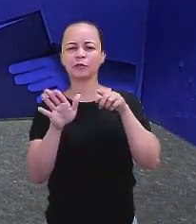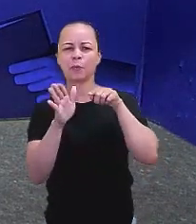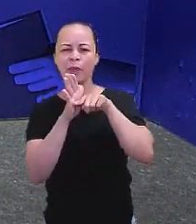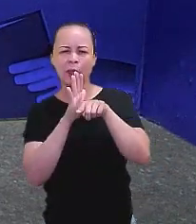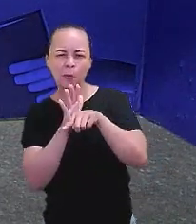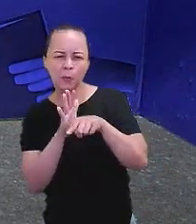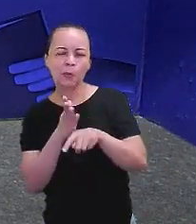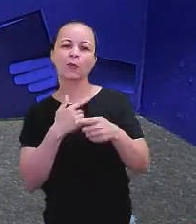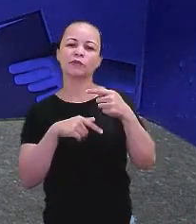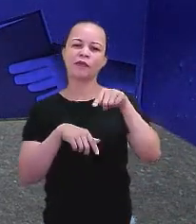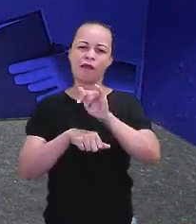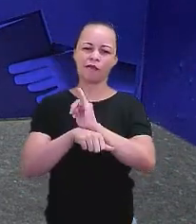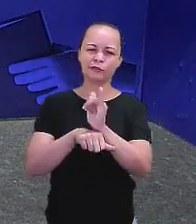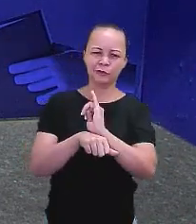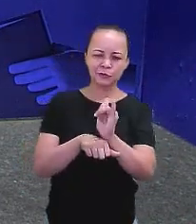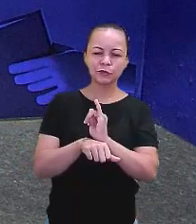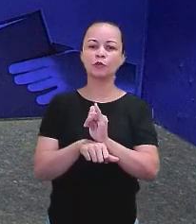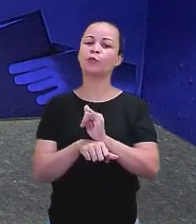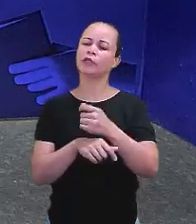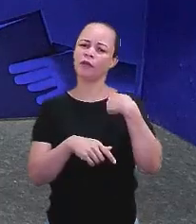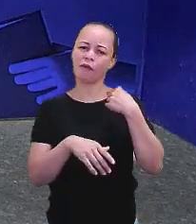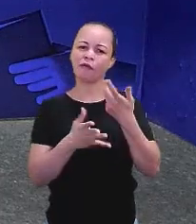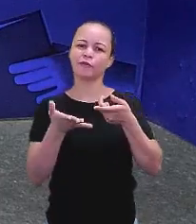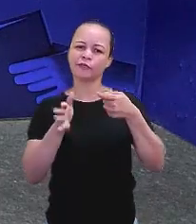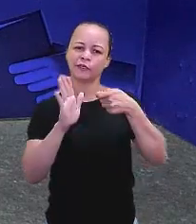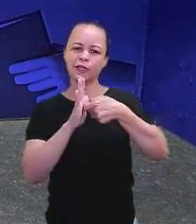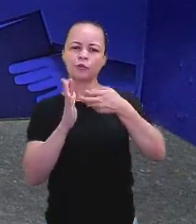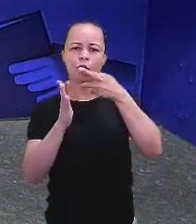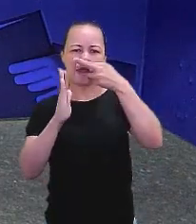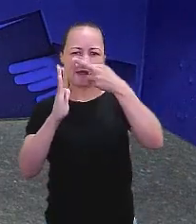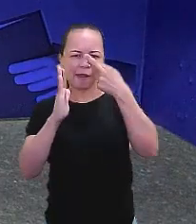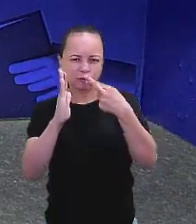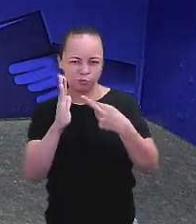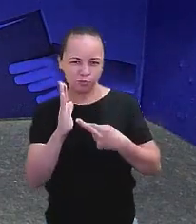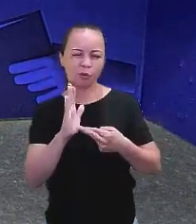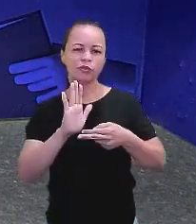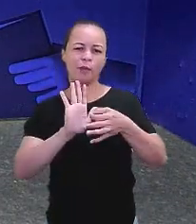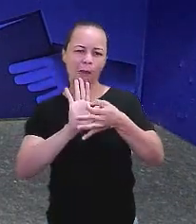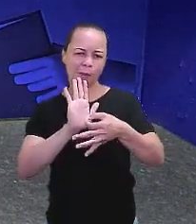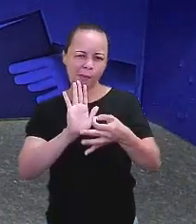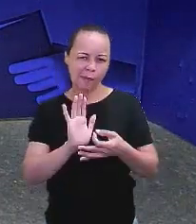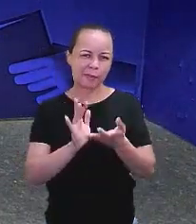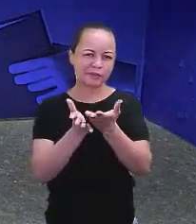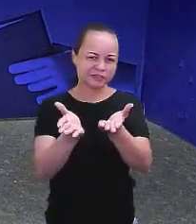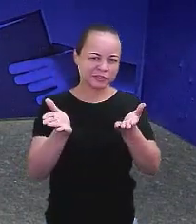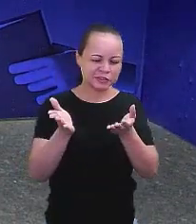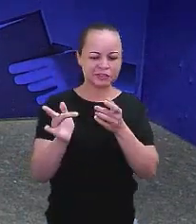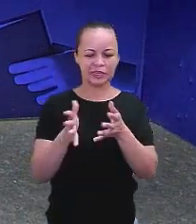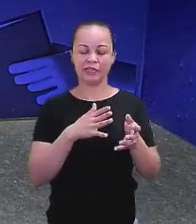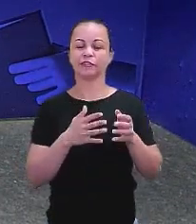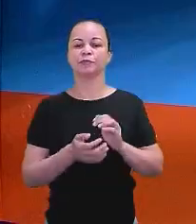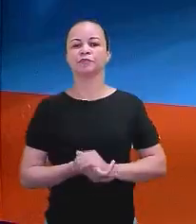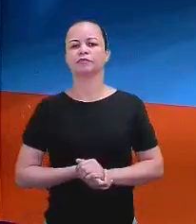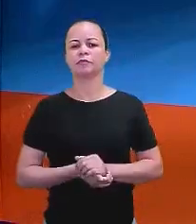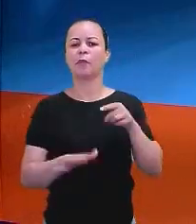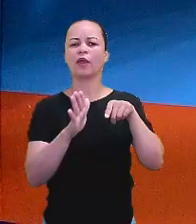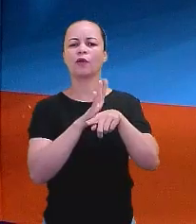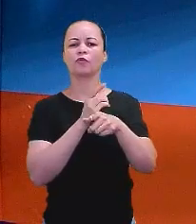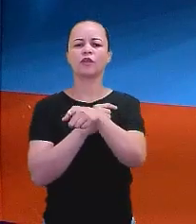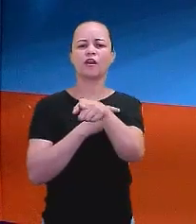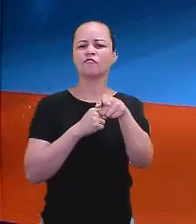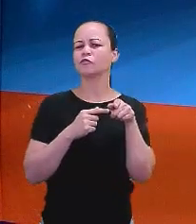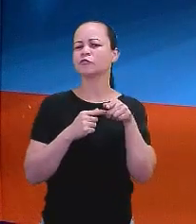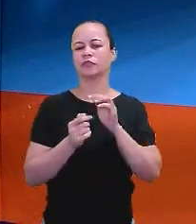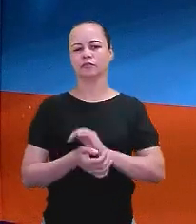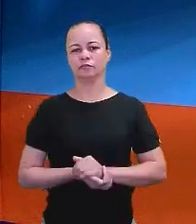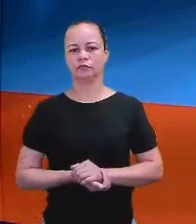no YouTube, tá? Eu estou tentando responder de acordo com a nossa questão temporal. Deixa eu fazer uma pergunta para vocês.